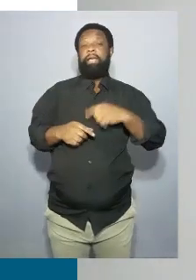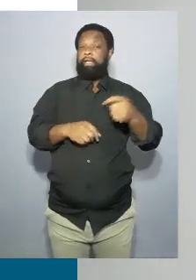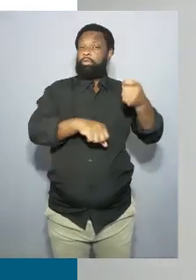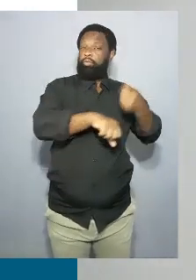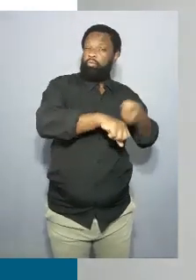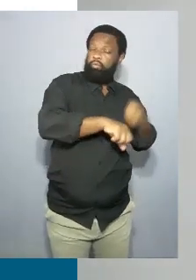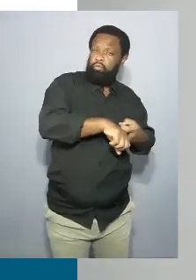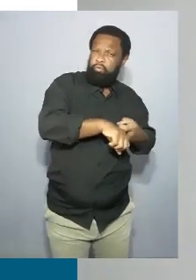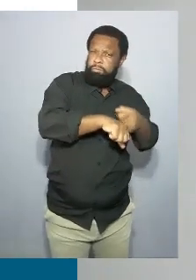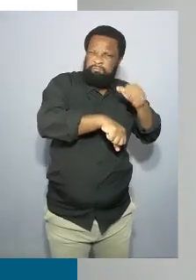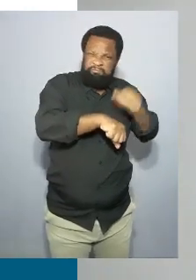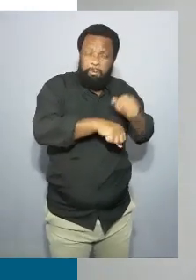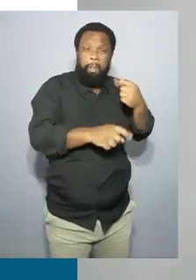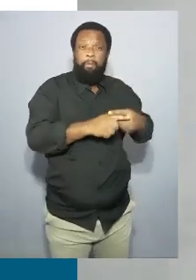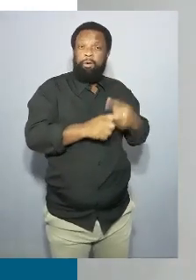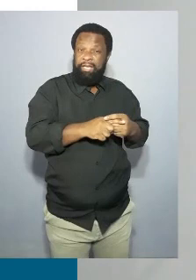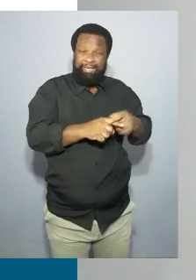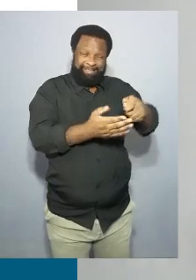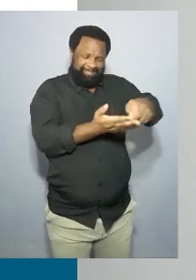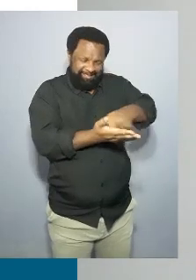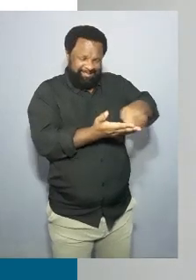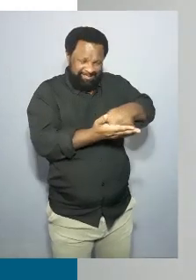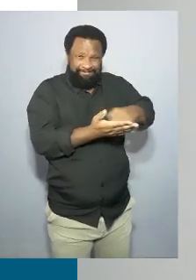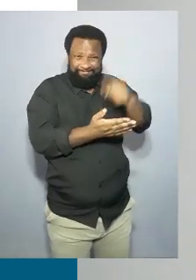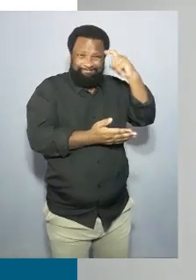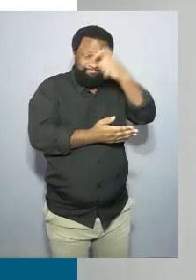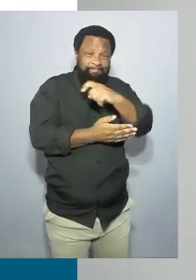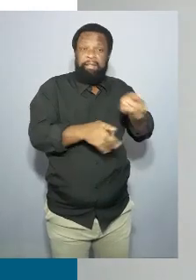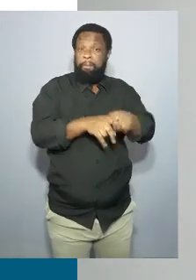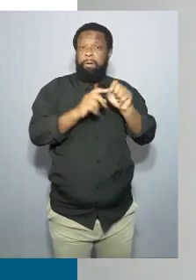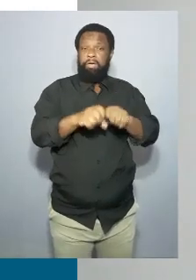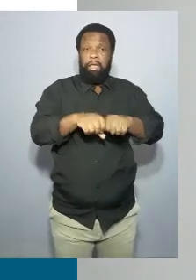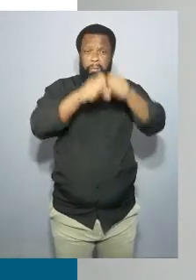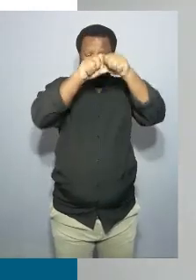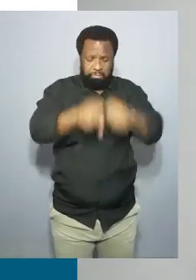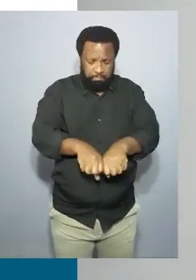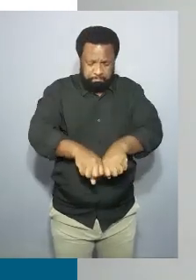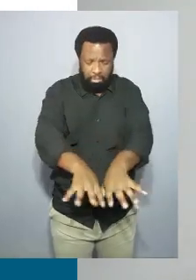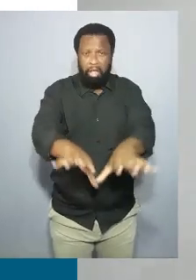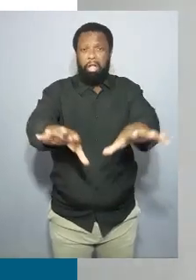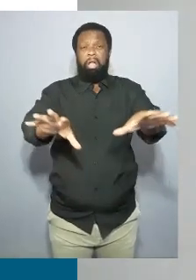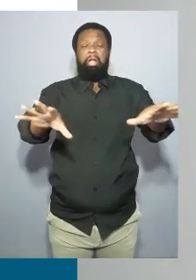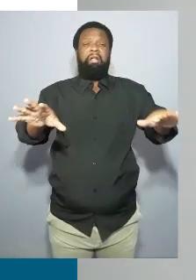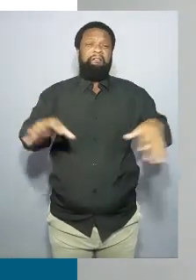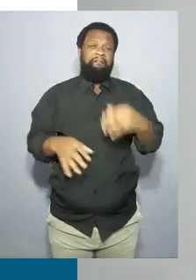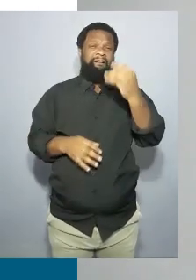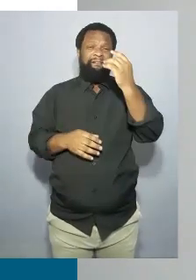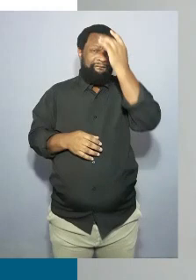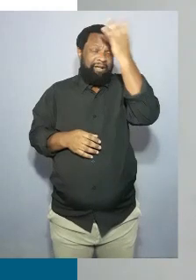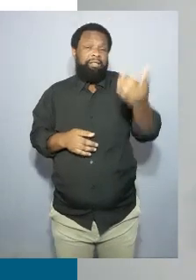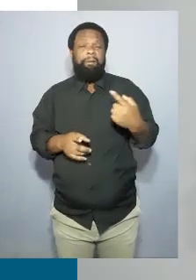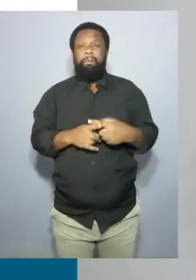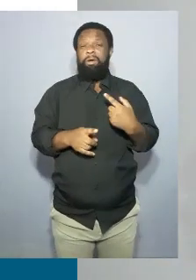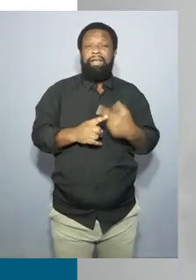duros, pessoal, porque eles são resistentes ao risco, e são quebradiços porque eles têm baixa